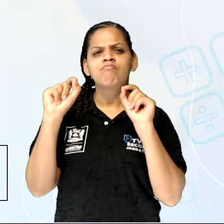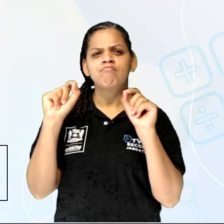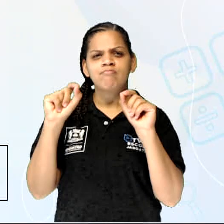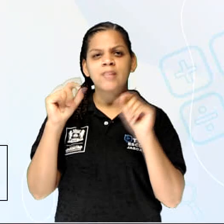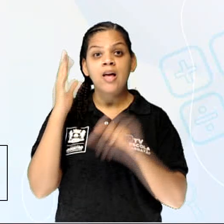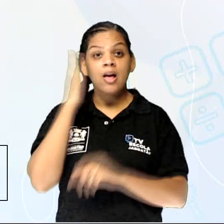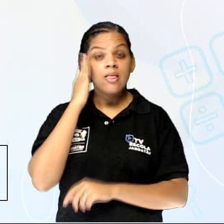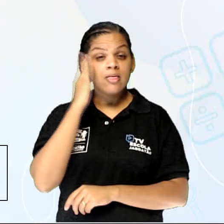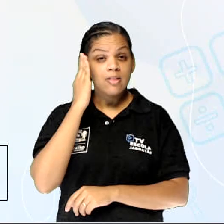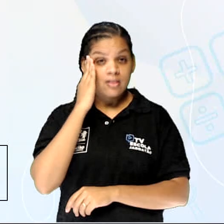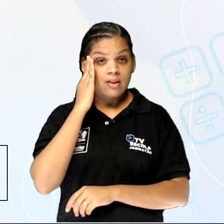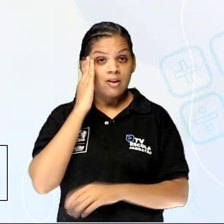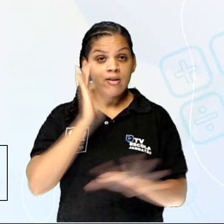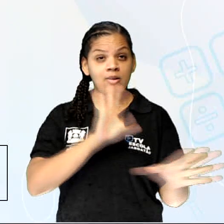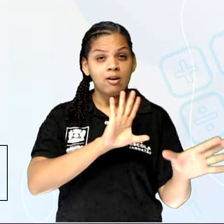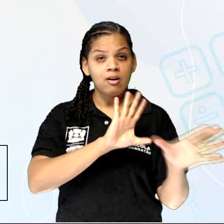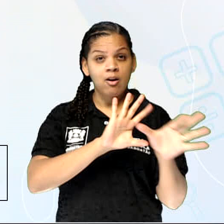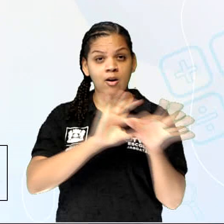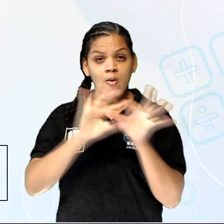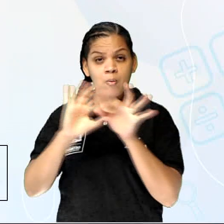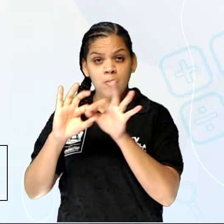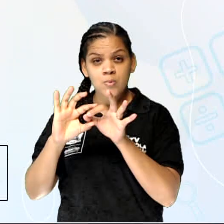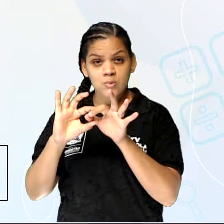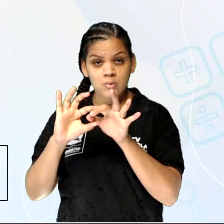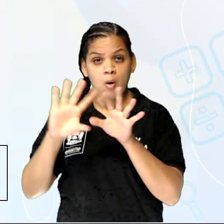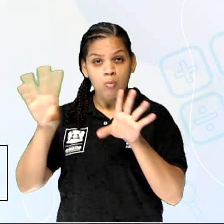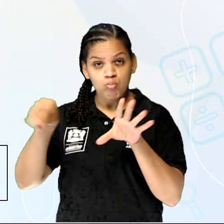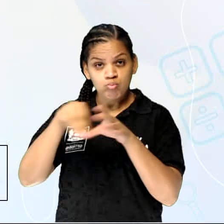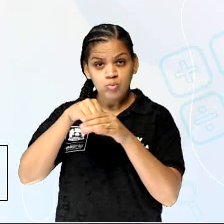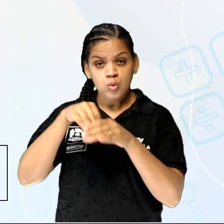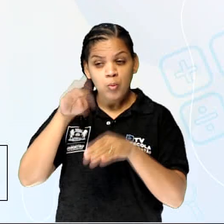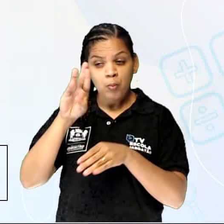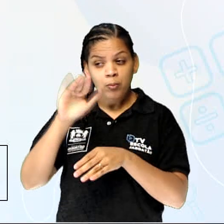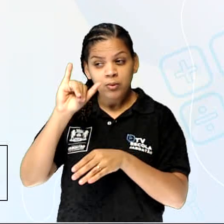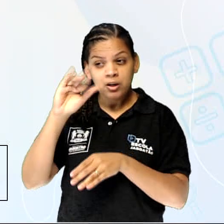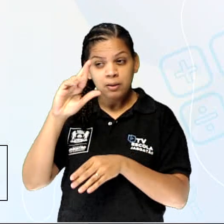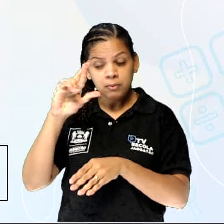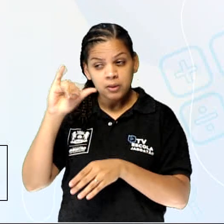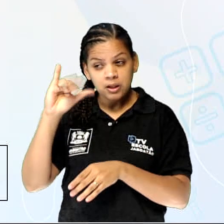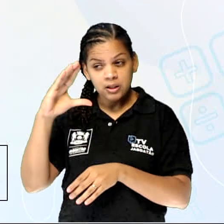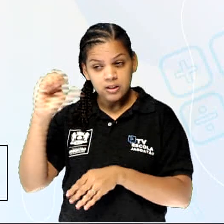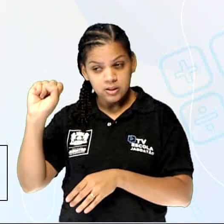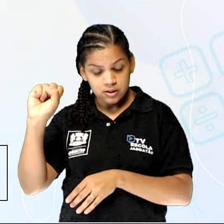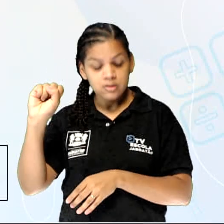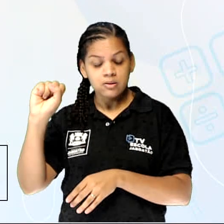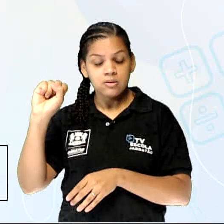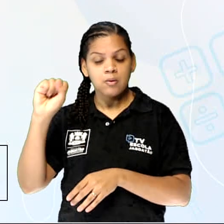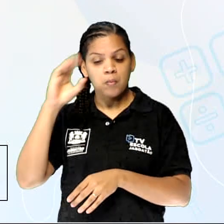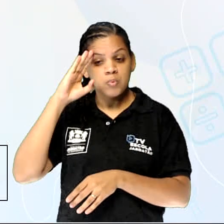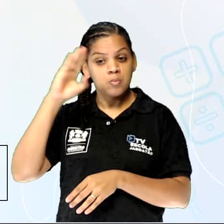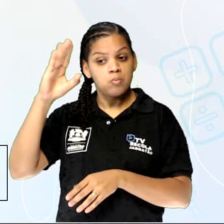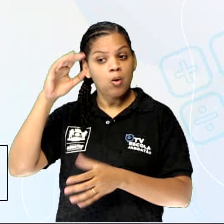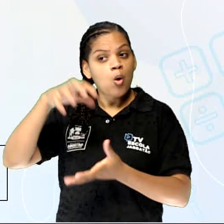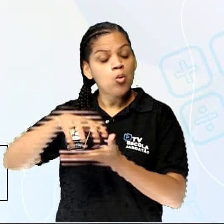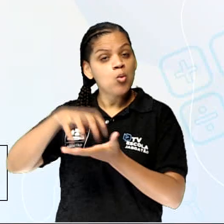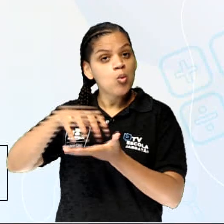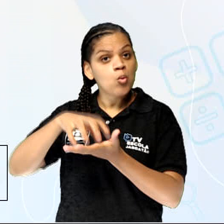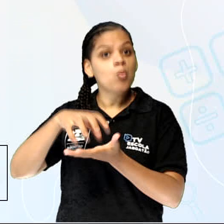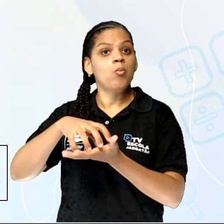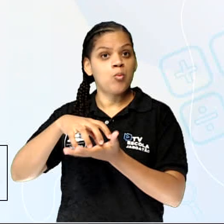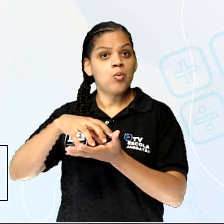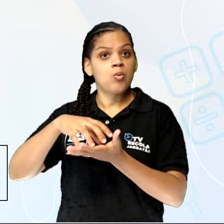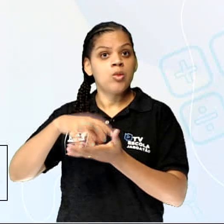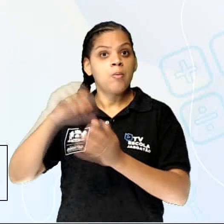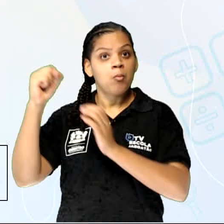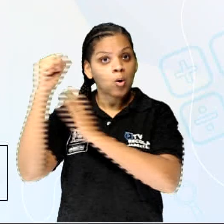a composição do BRICS enquanto principal grupo de potências econômicas emergentes.